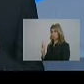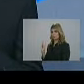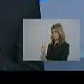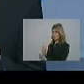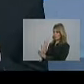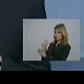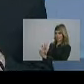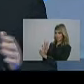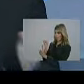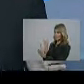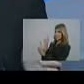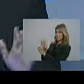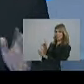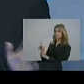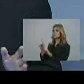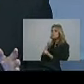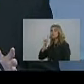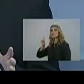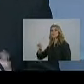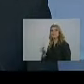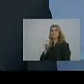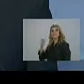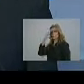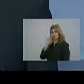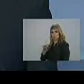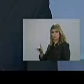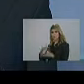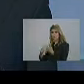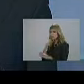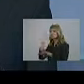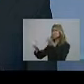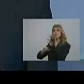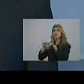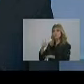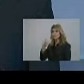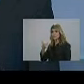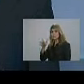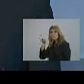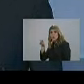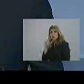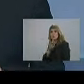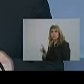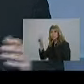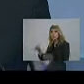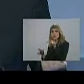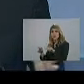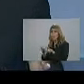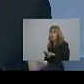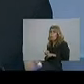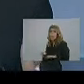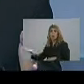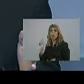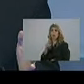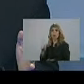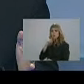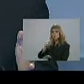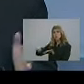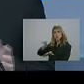foi pressionada e fez concurso para 2.500. Sabe quanto chamou? 150. Milhares de professores se